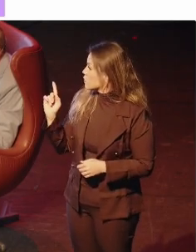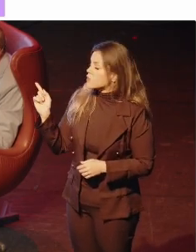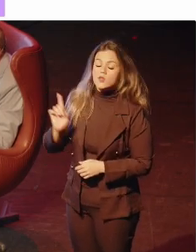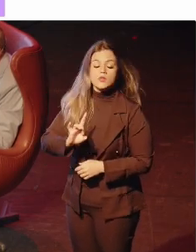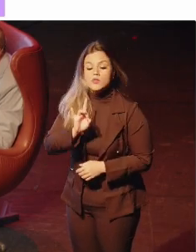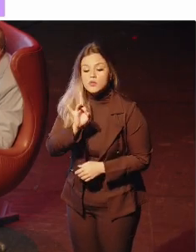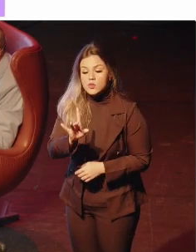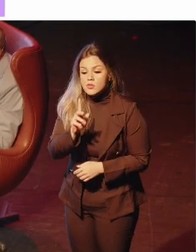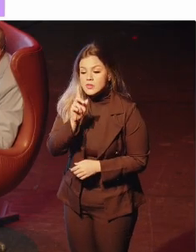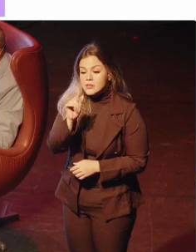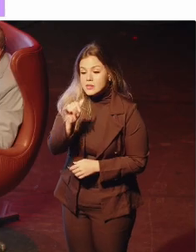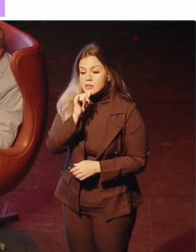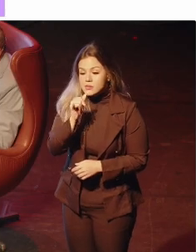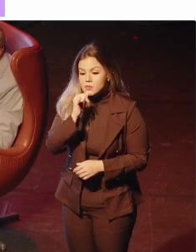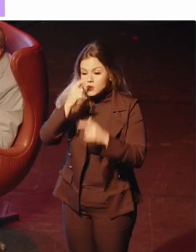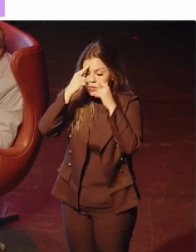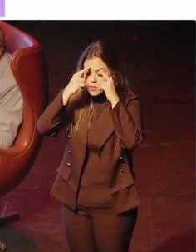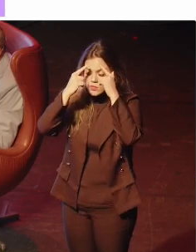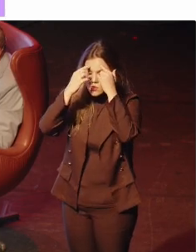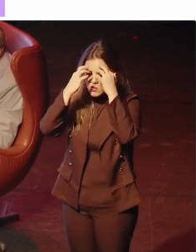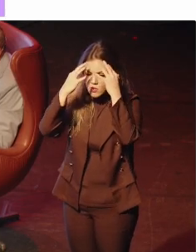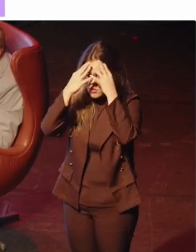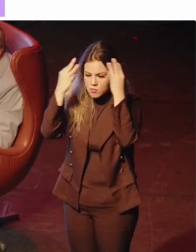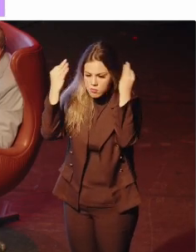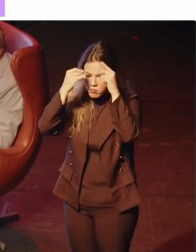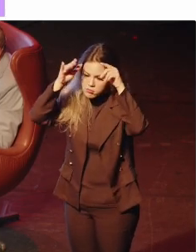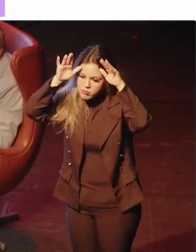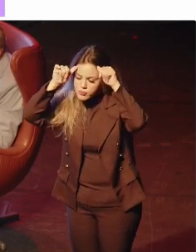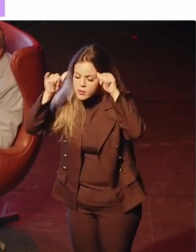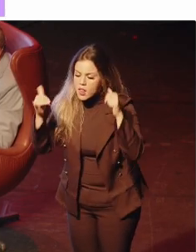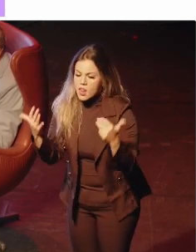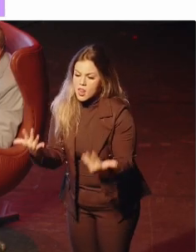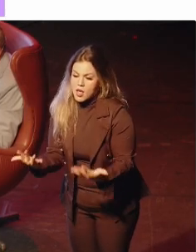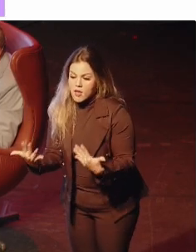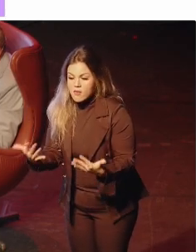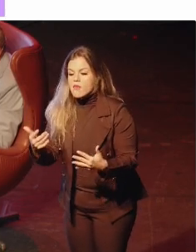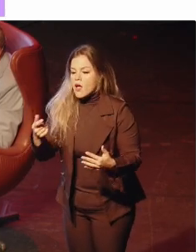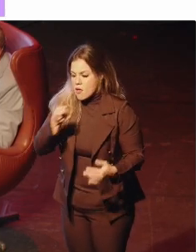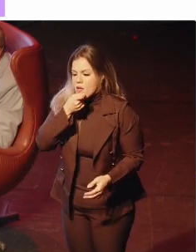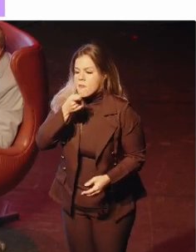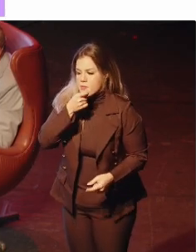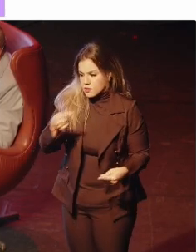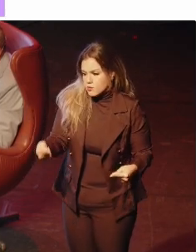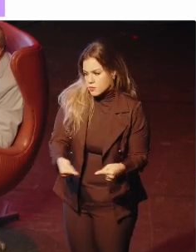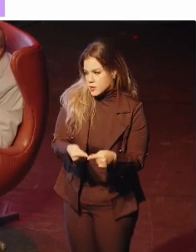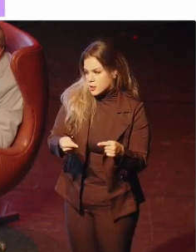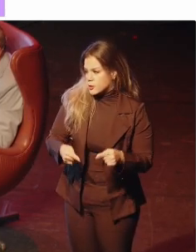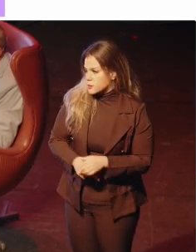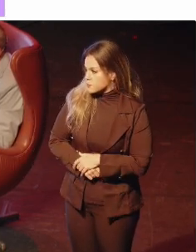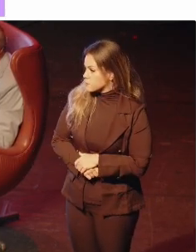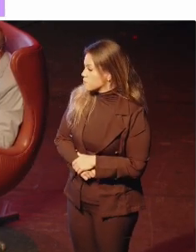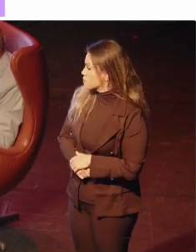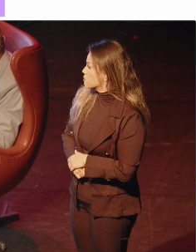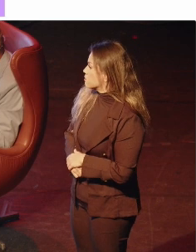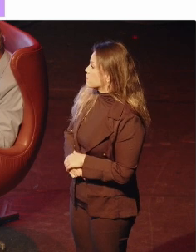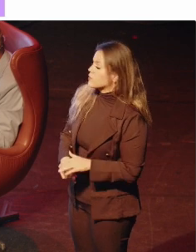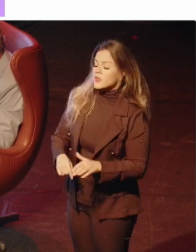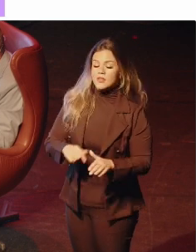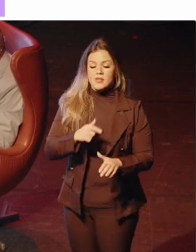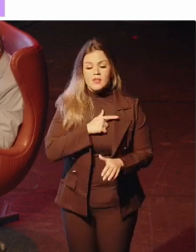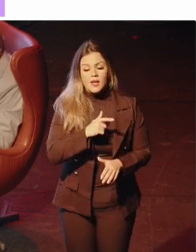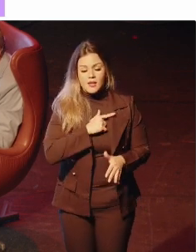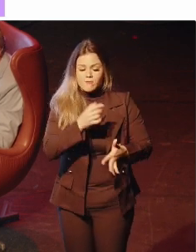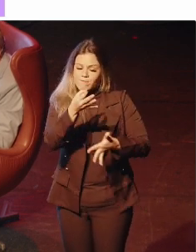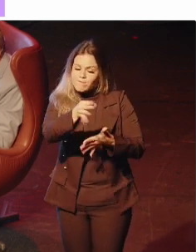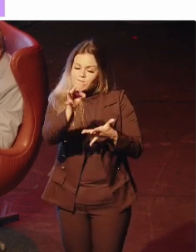usado aqui, comprometimento cognitivo leve e estágio leve, tá? Tem vários critérios que não